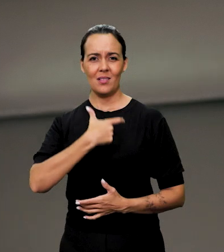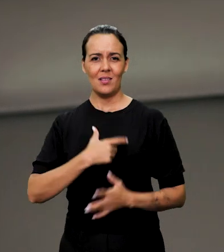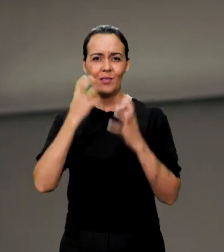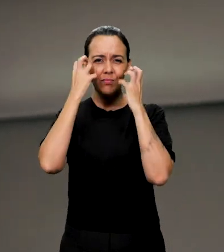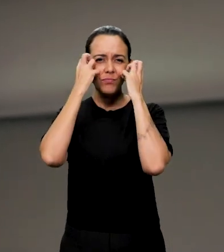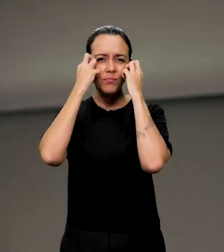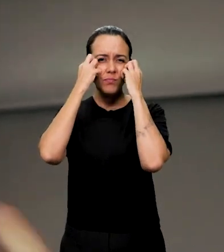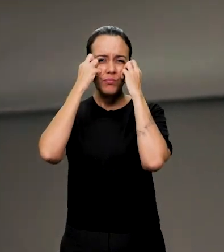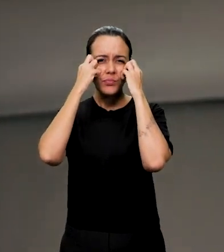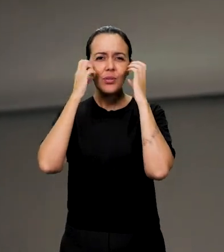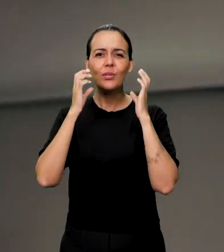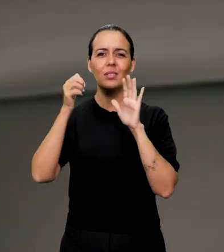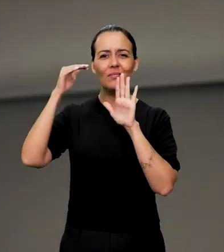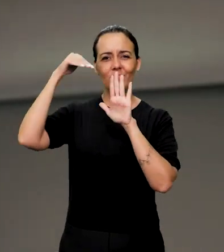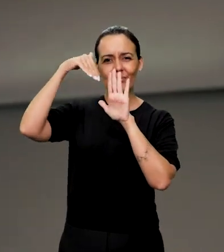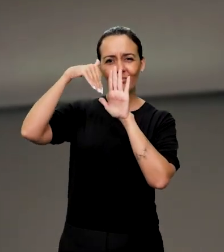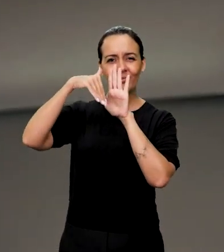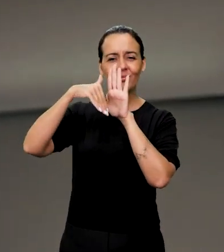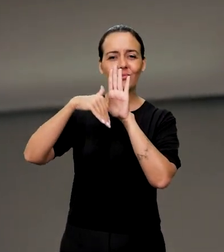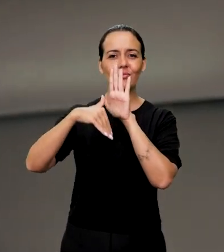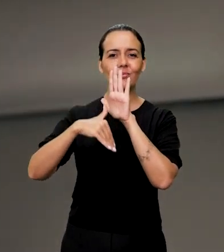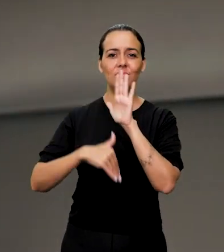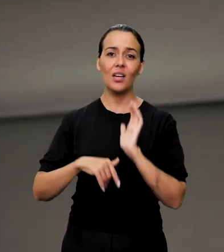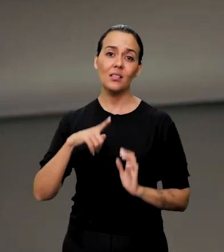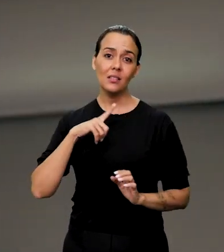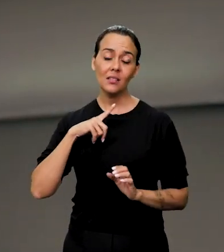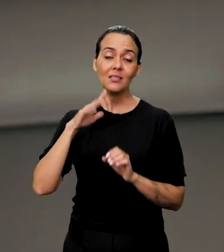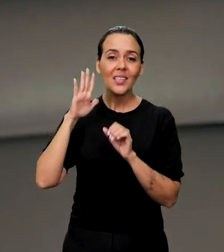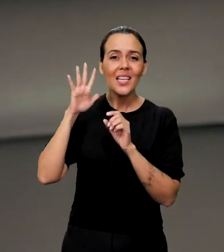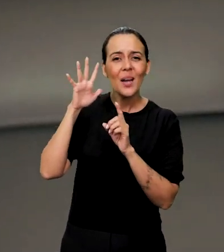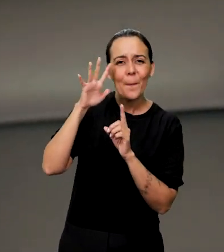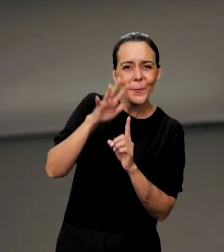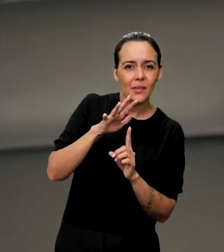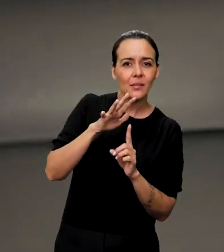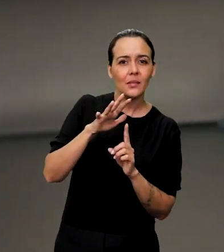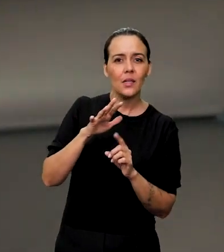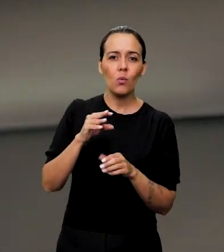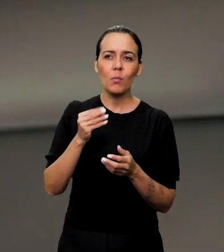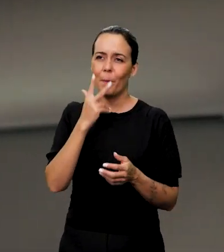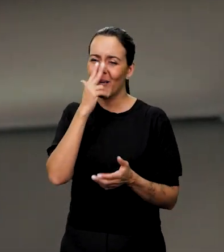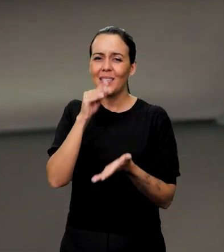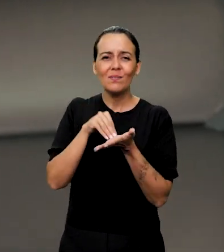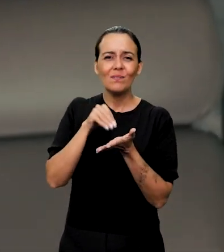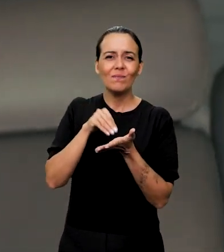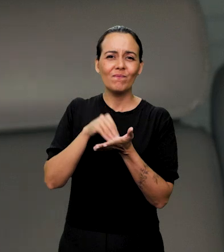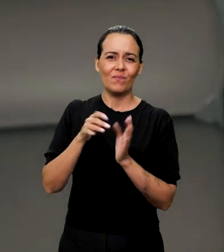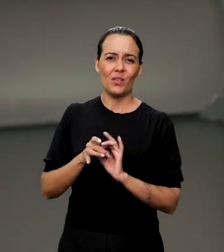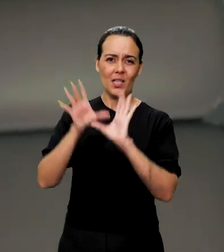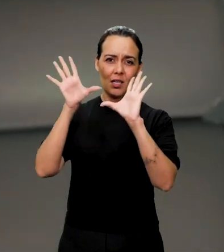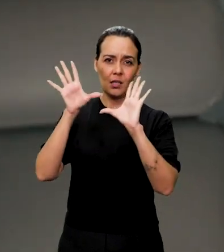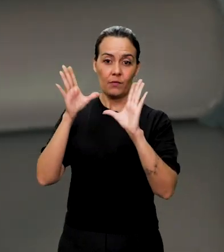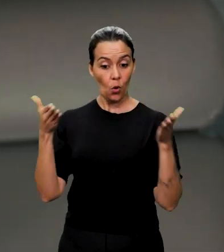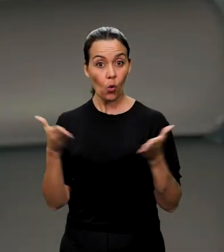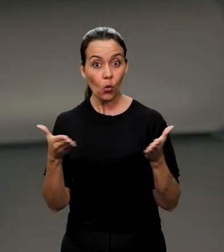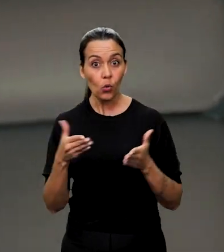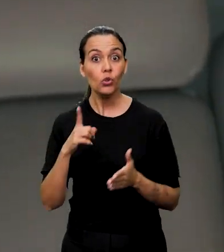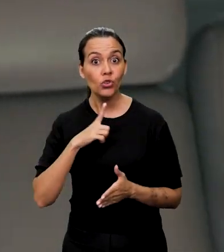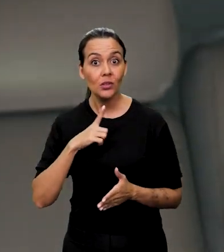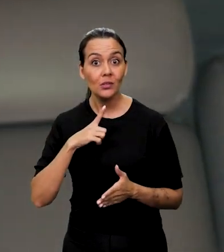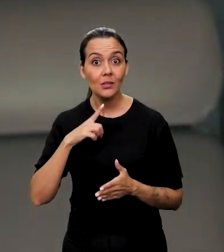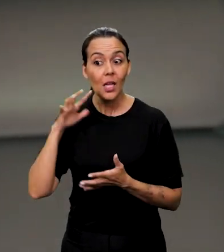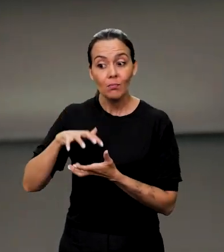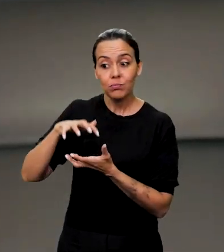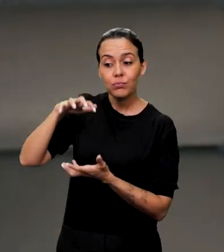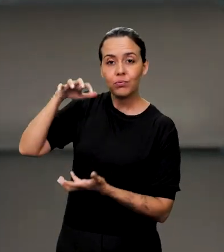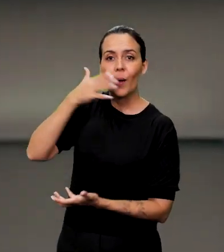cabelo, das rugas, e sofrem essa pressão numa falta de liberdade. A gente está envelhecendo melhor, a gente está envelhecendo